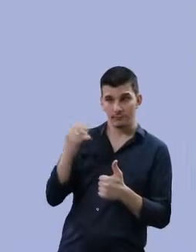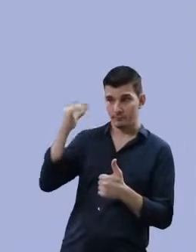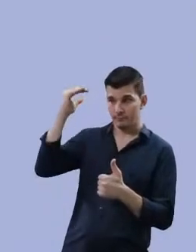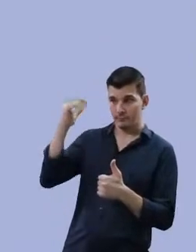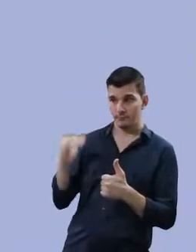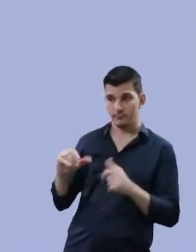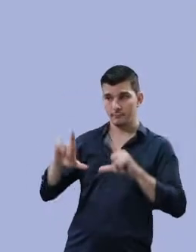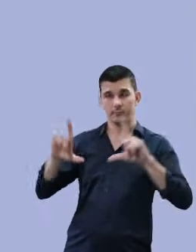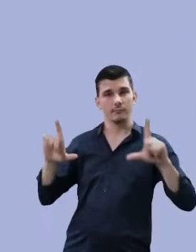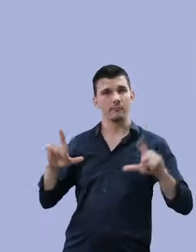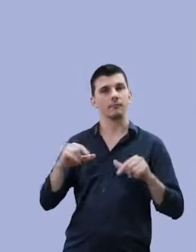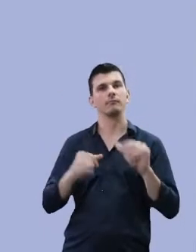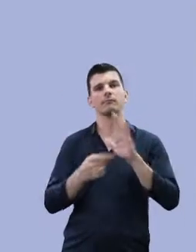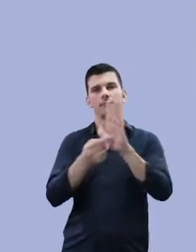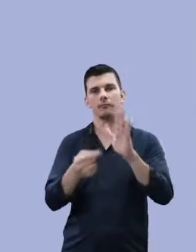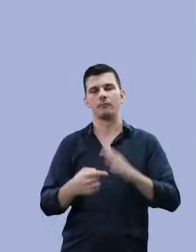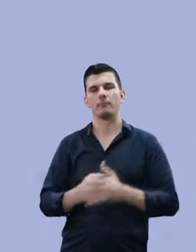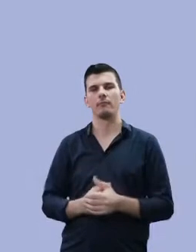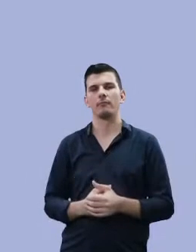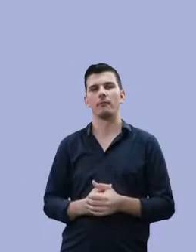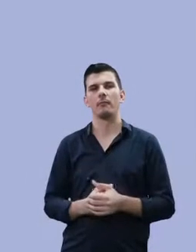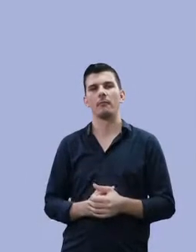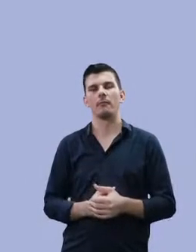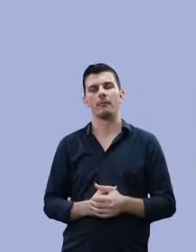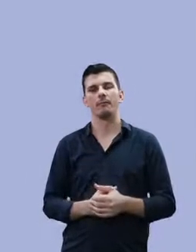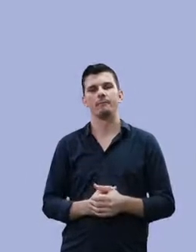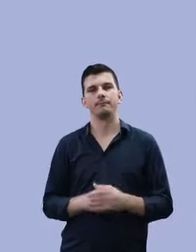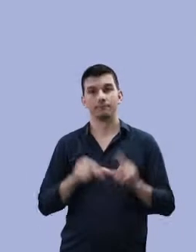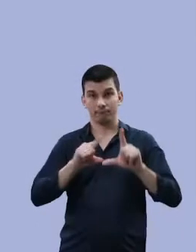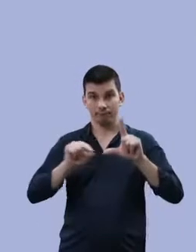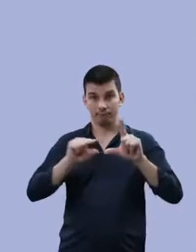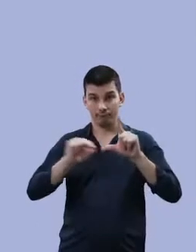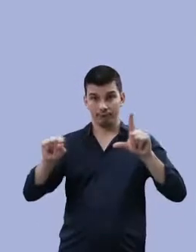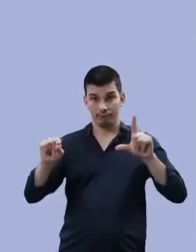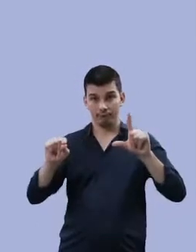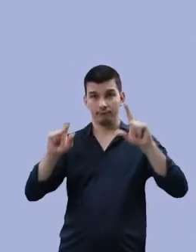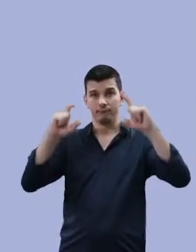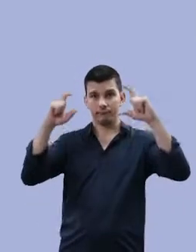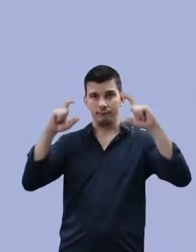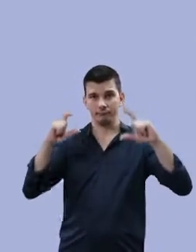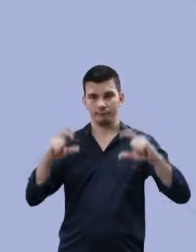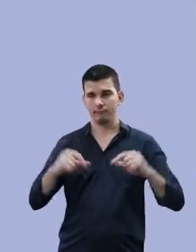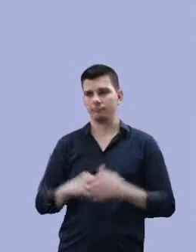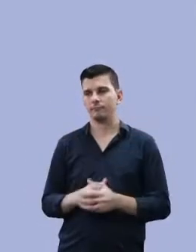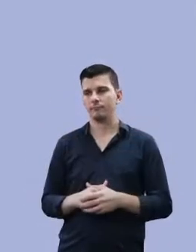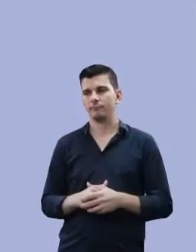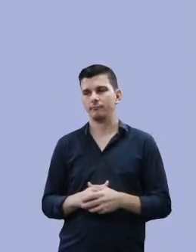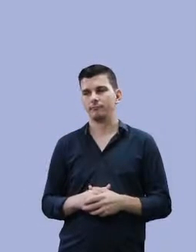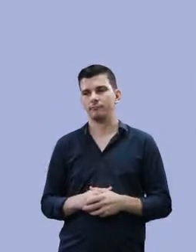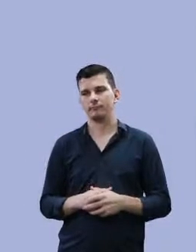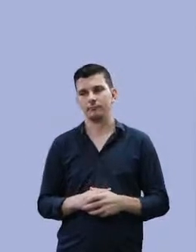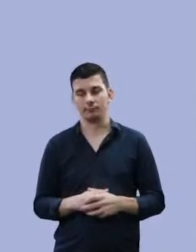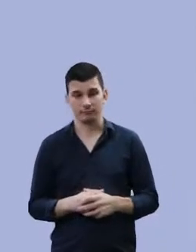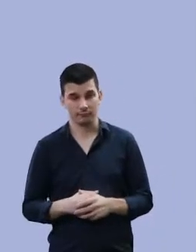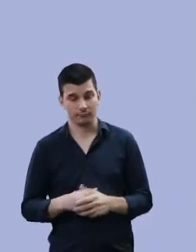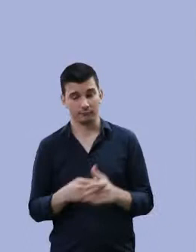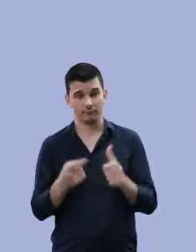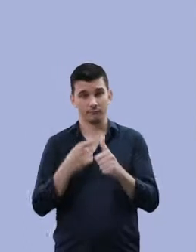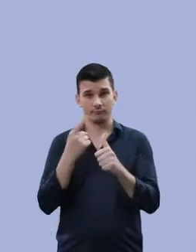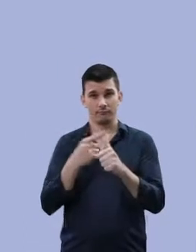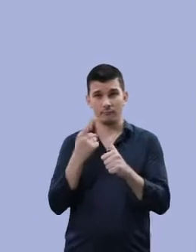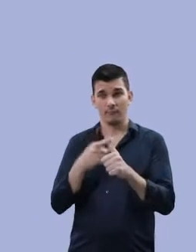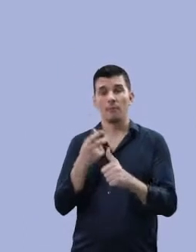extensas. Então, a primeira questão é uma questão que fala sobre a desigualdade social no Brasil, né? Não tem um autor, então o autor é o próprio